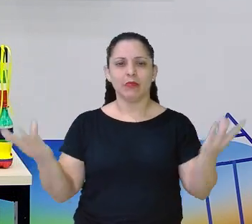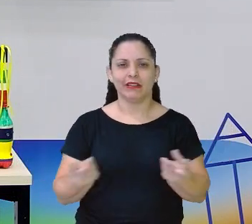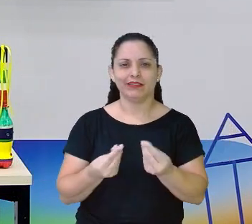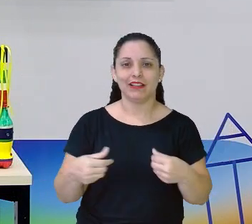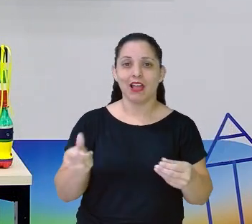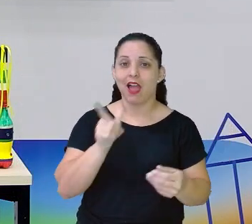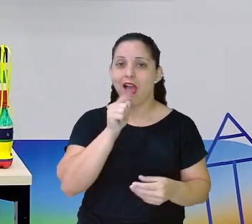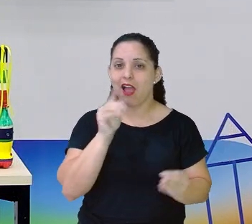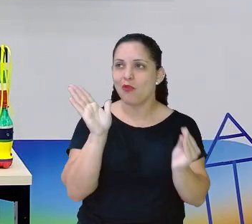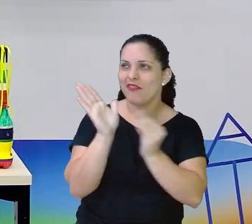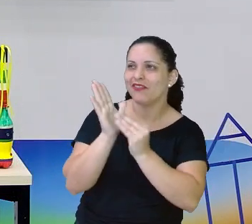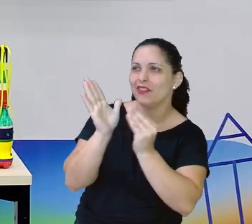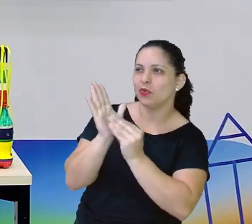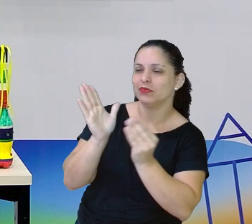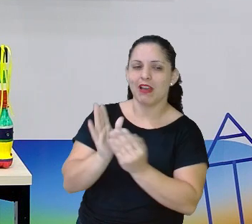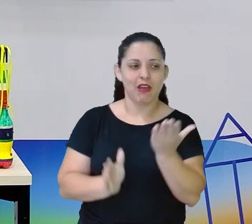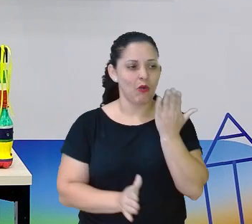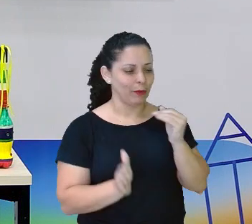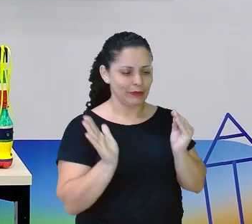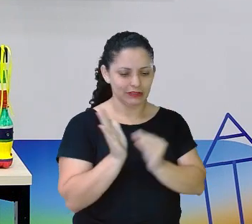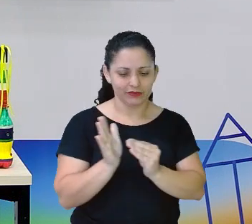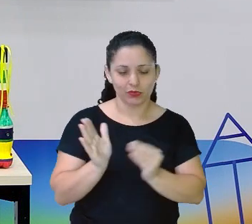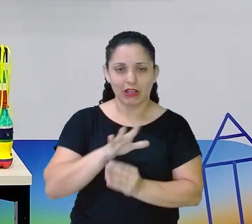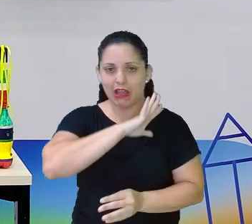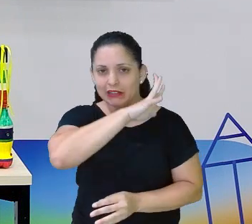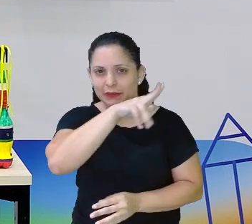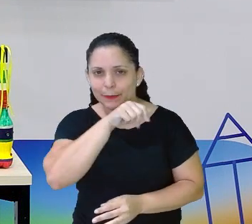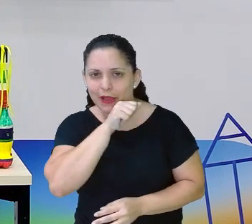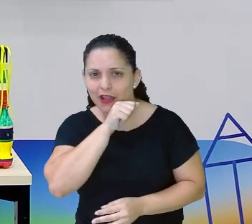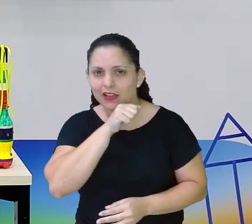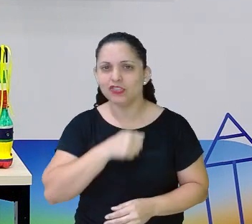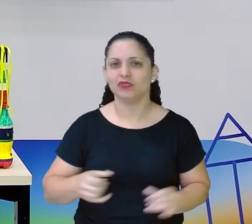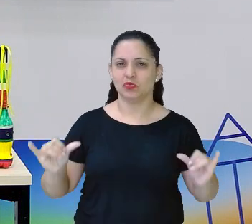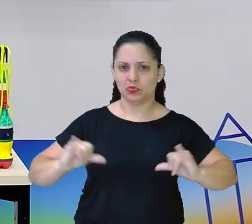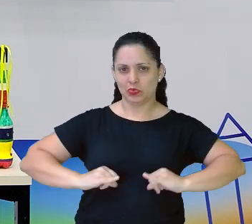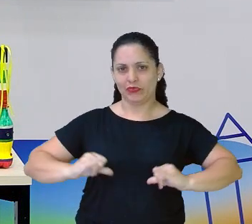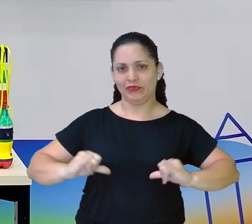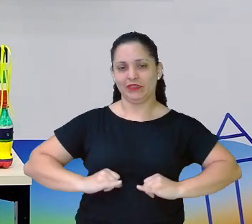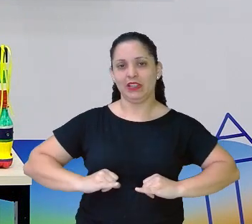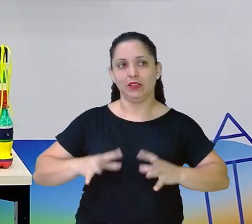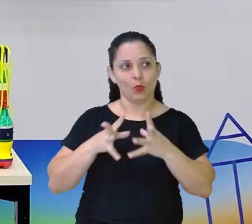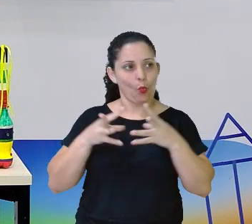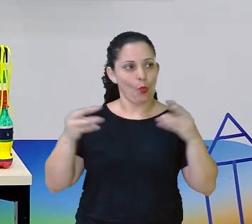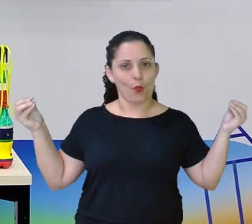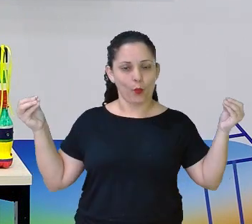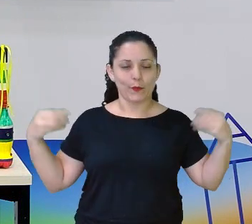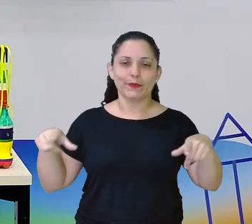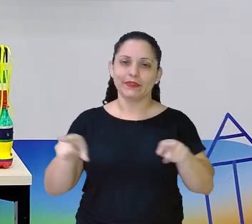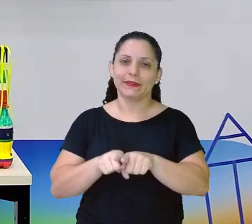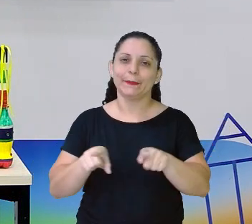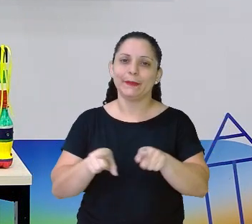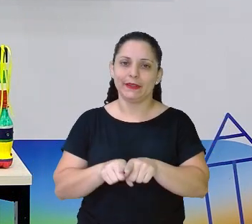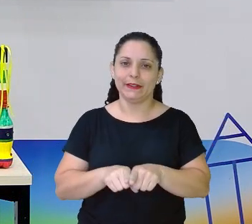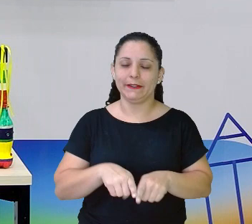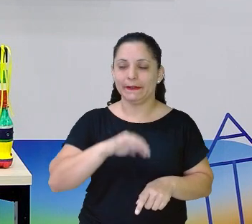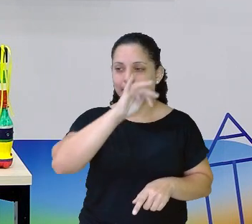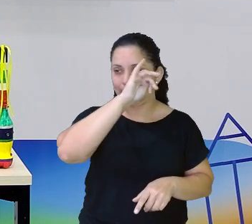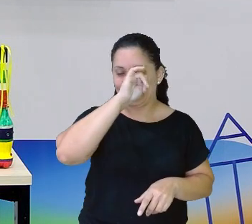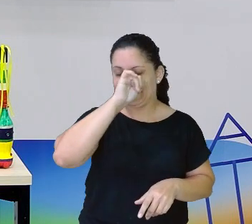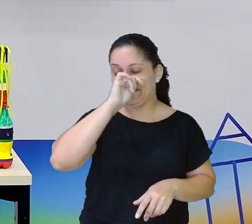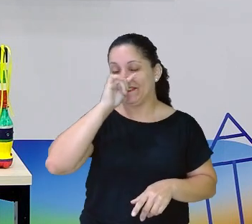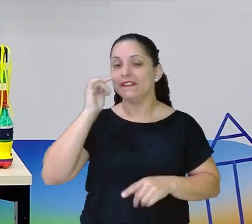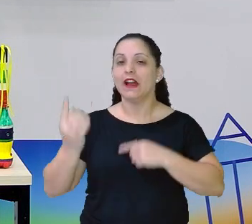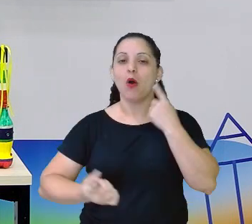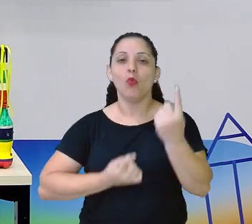d'água, a escassez de alimentos, alguns animais também que entram em extinção e a gente acaba nem conhecendo, muitos eu nem